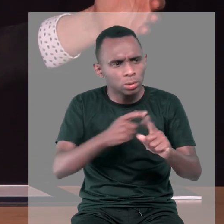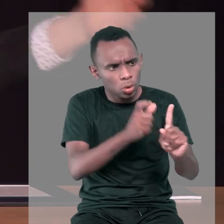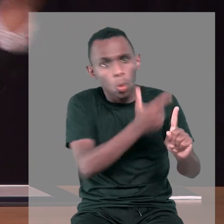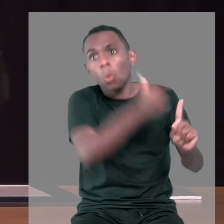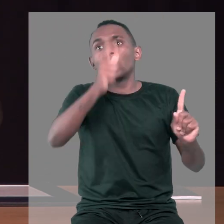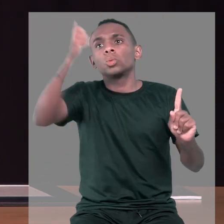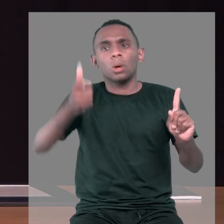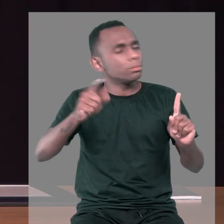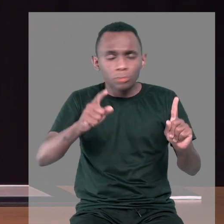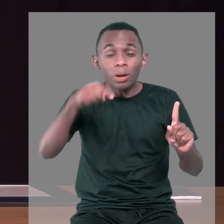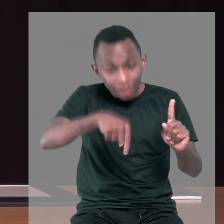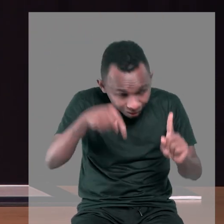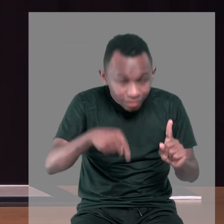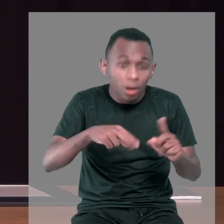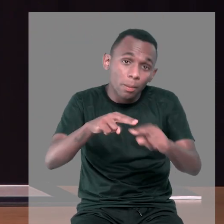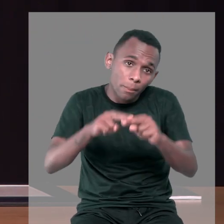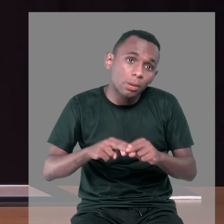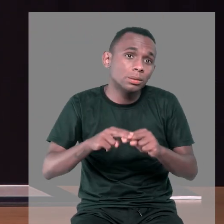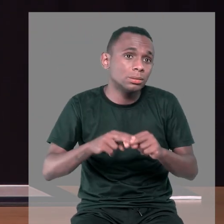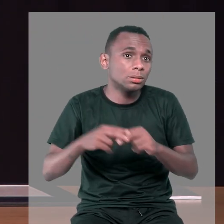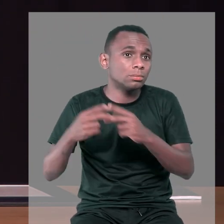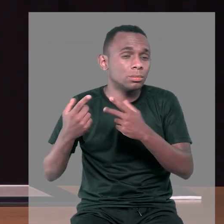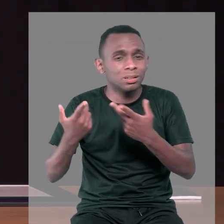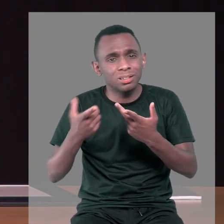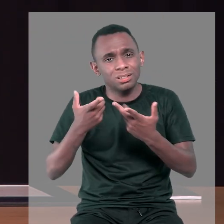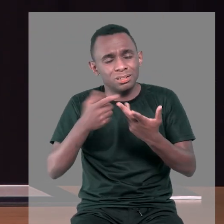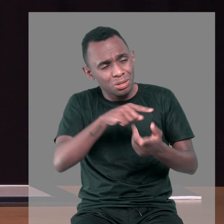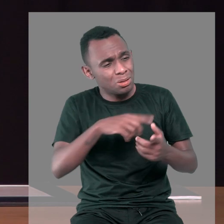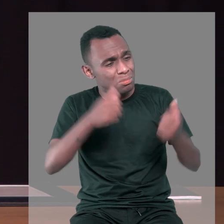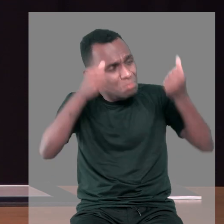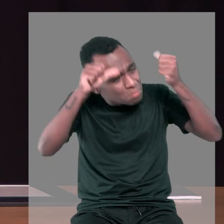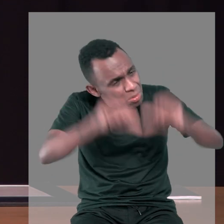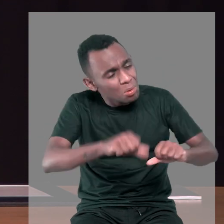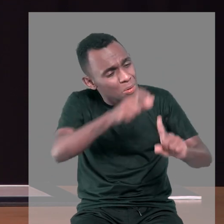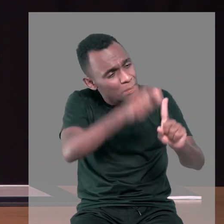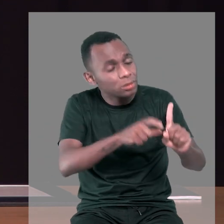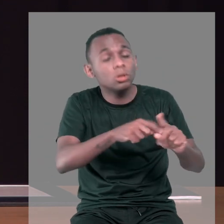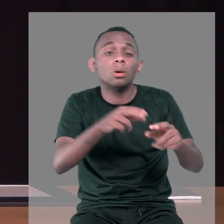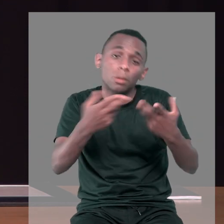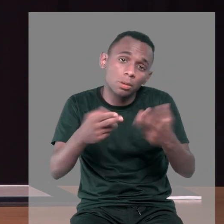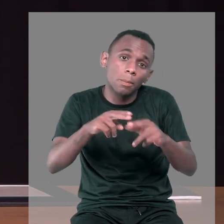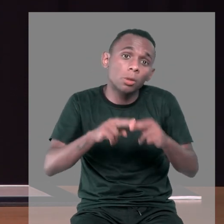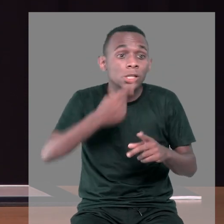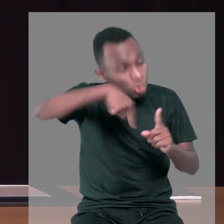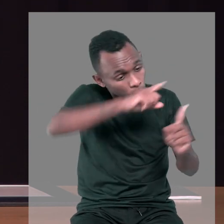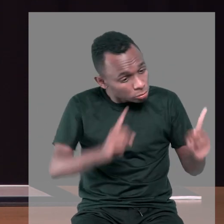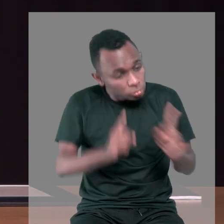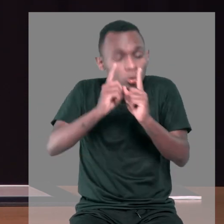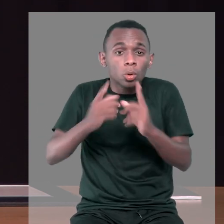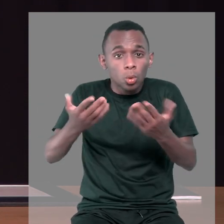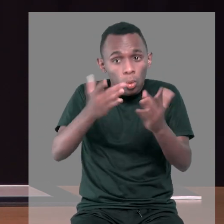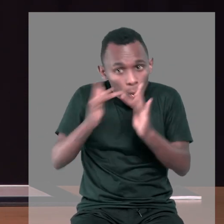outro lugar a não ser este lugar. Por isso, a crítica à demonização do Eichmann. Então, o Eichmann pertence a